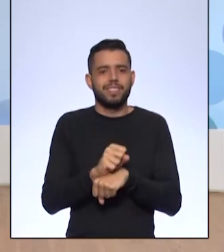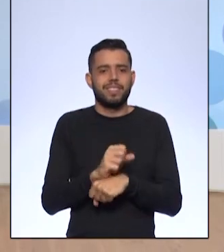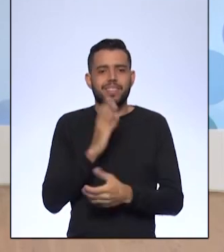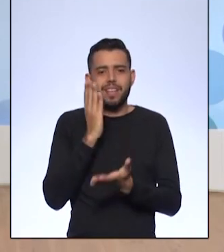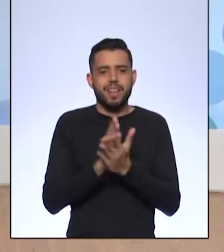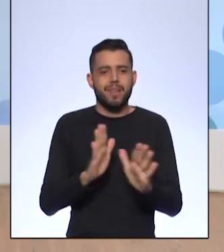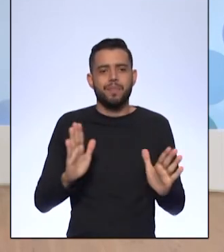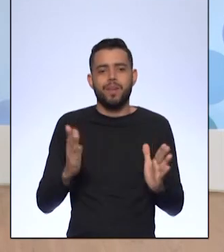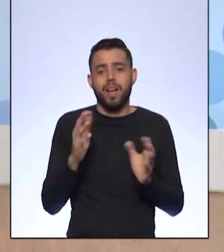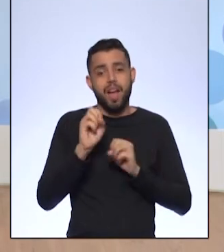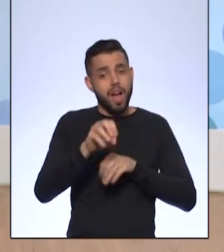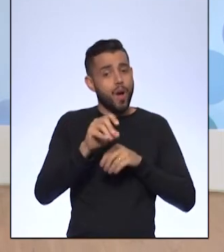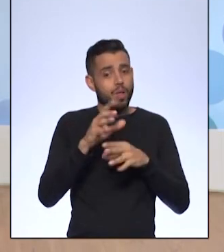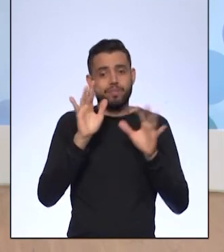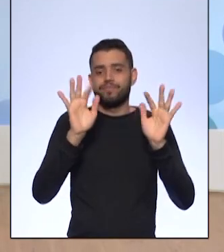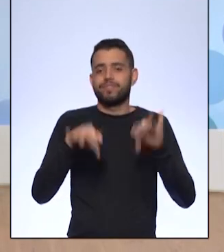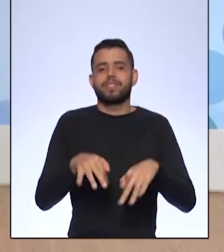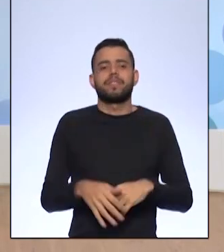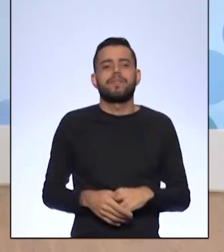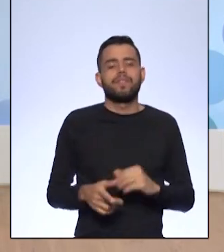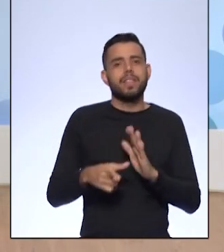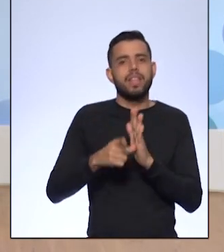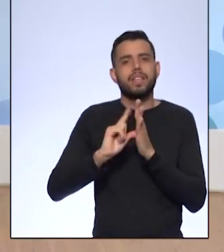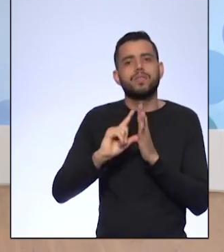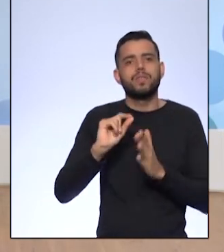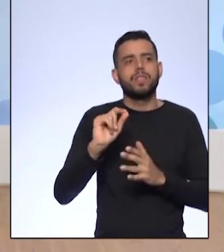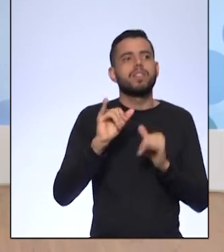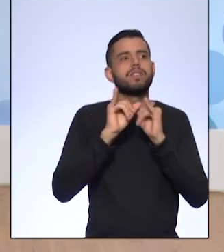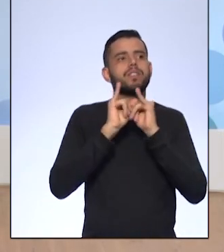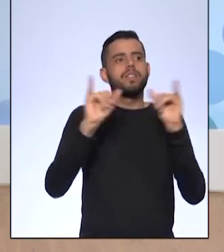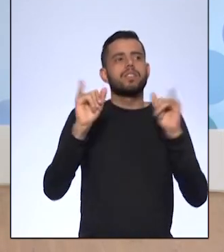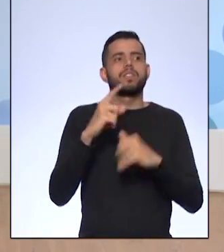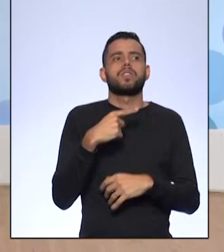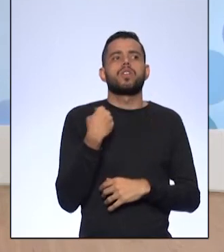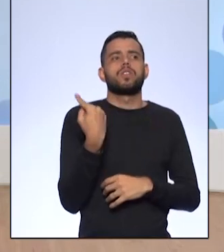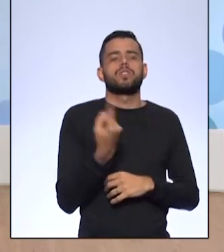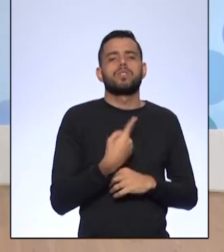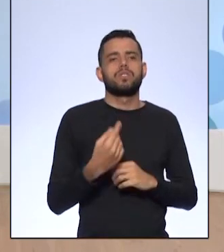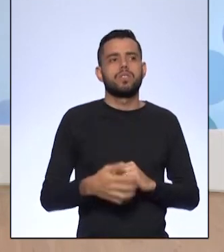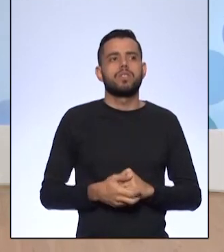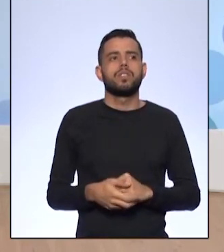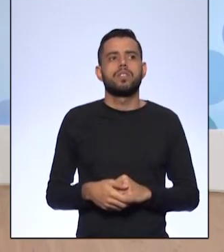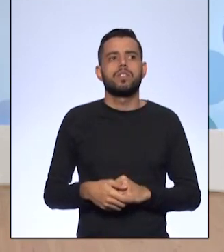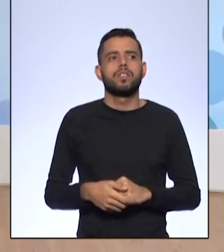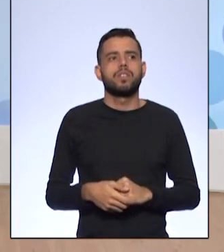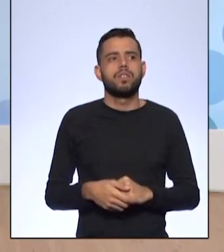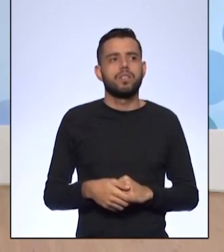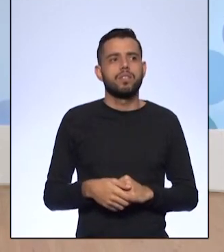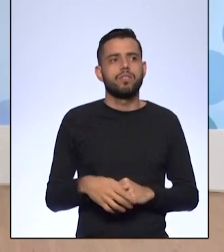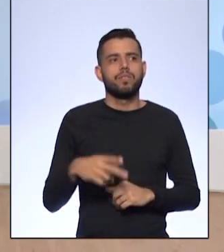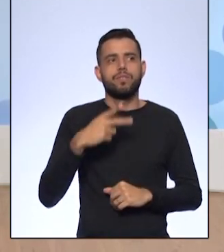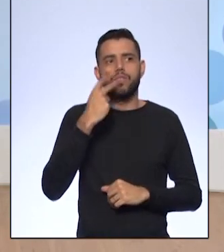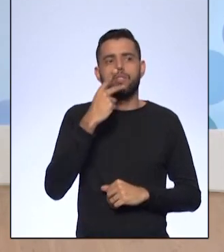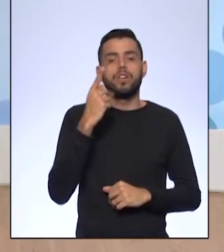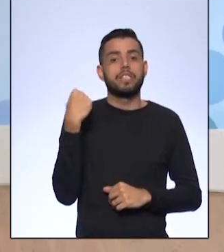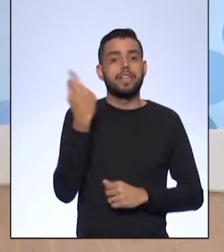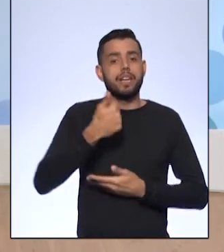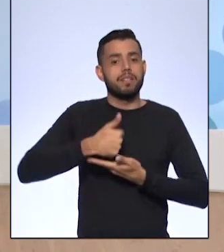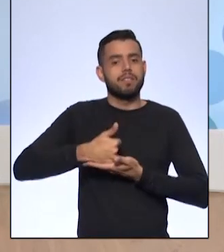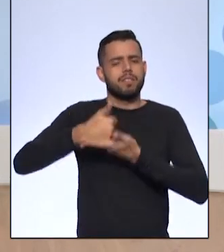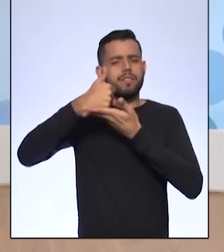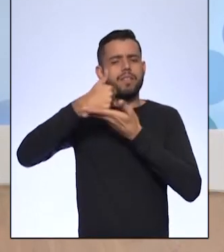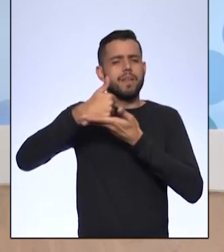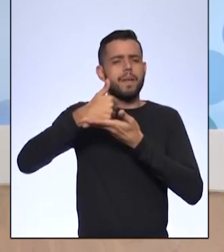acabou a aula, gente. Ó, antes de acabar a aula, lembra do recadinho nosso? Vamos lá, peraí. Ah, gente, teve um aluno que falou que a gente vai ganhar um Oscar de